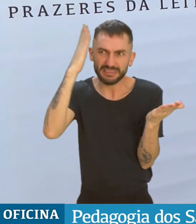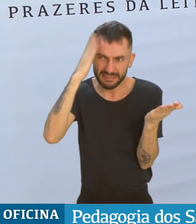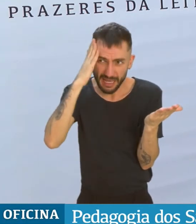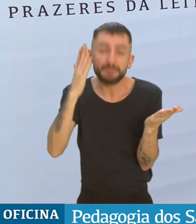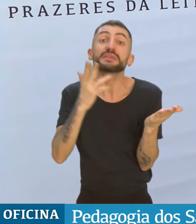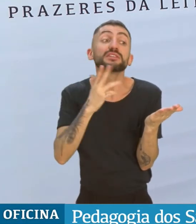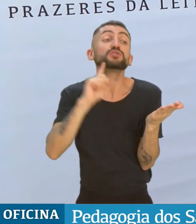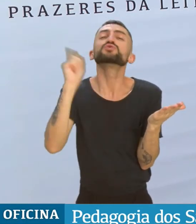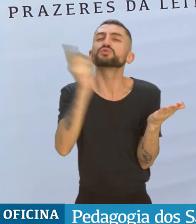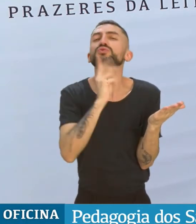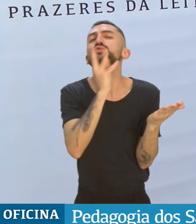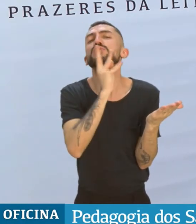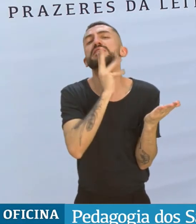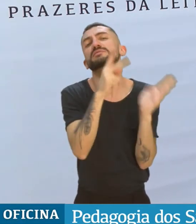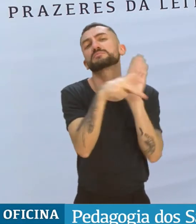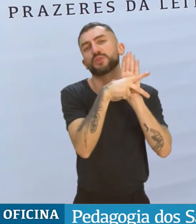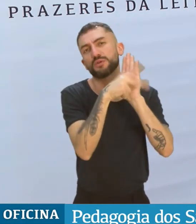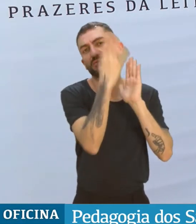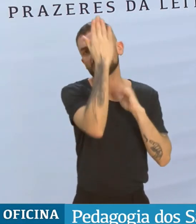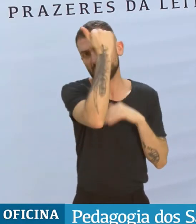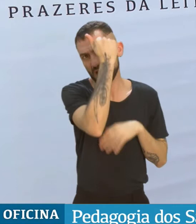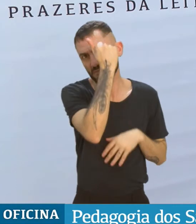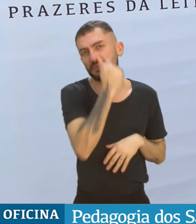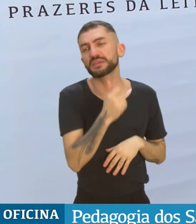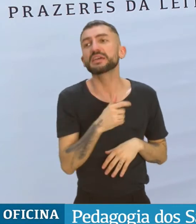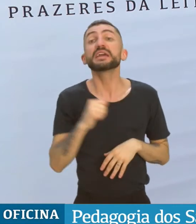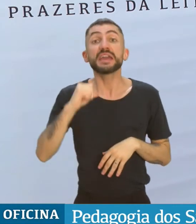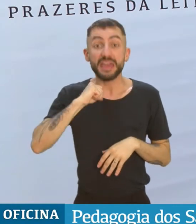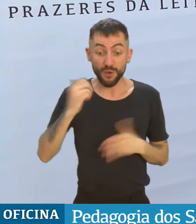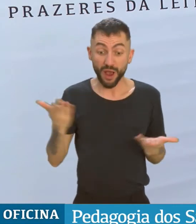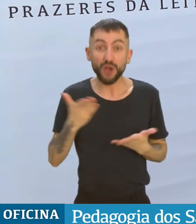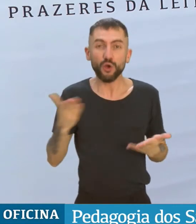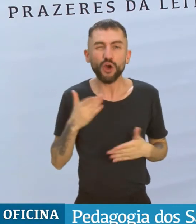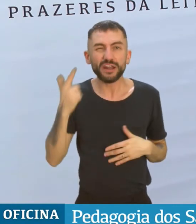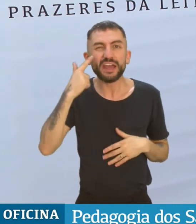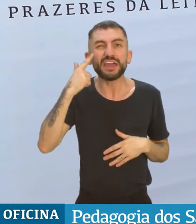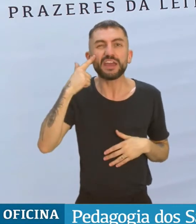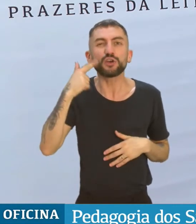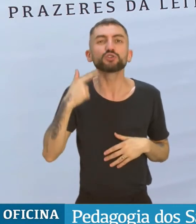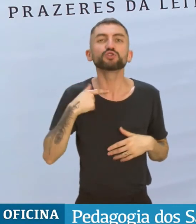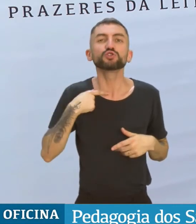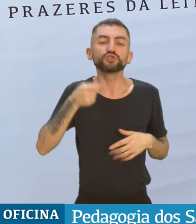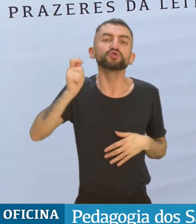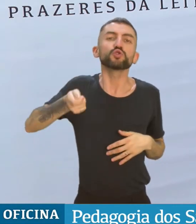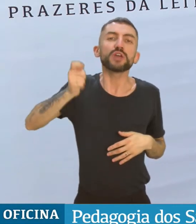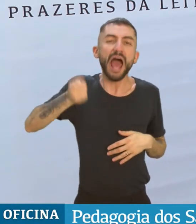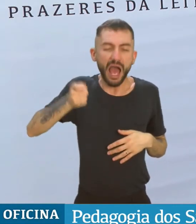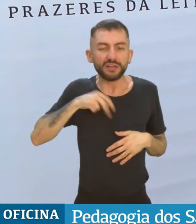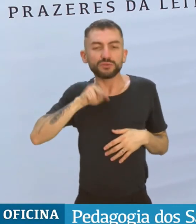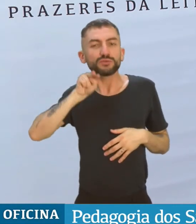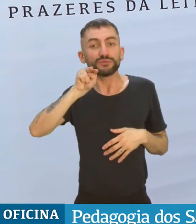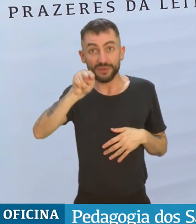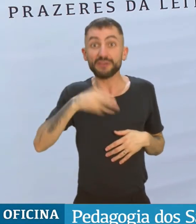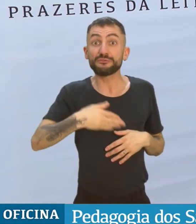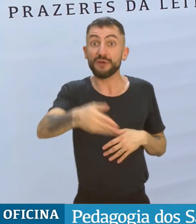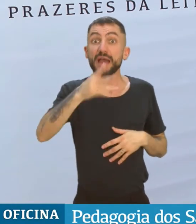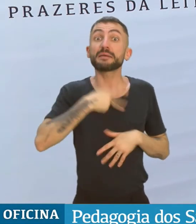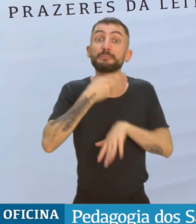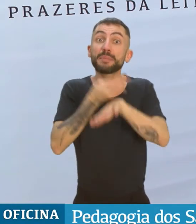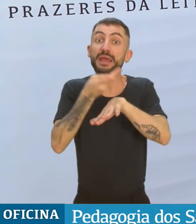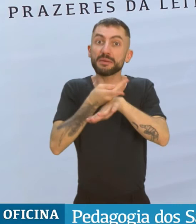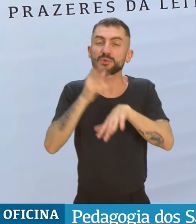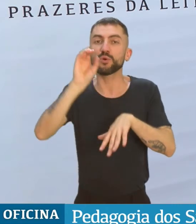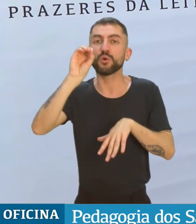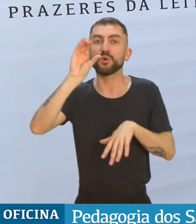impressão digital. Eu estou participando como jurado de um prêmio, que é o Prêmio Oceanos, e eu estou fazendo